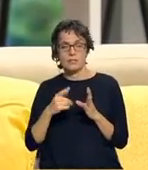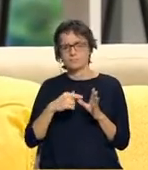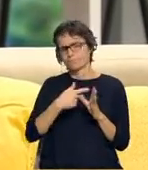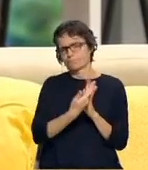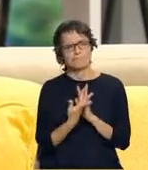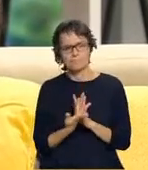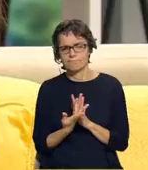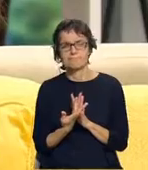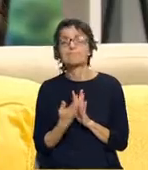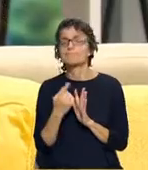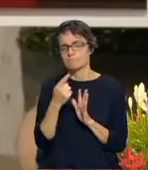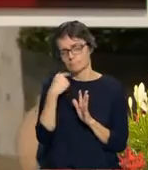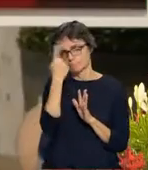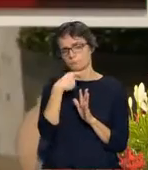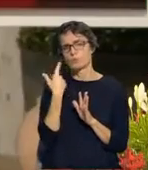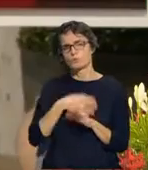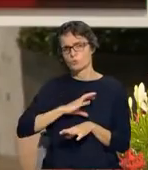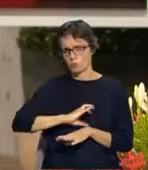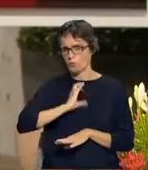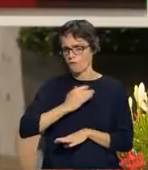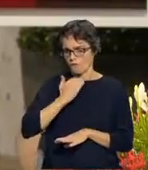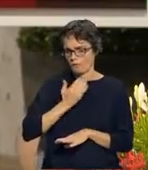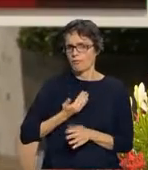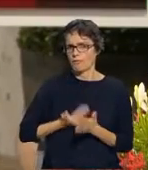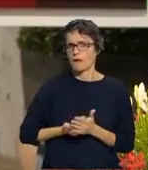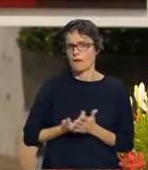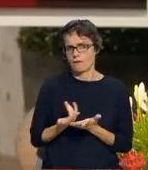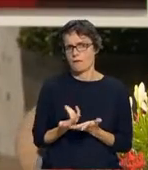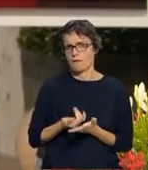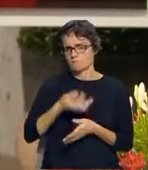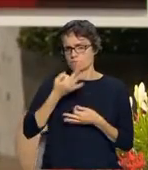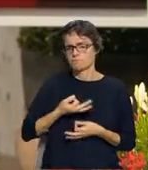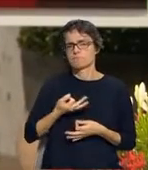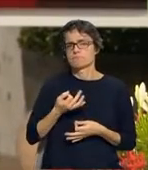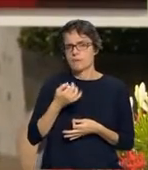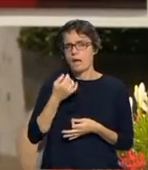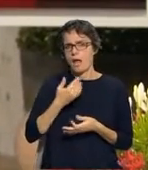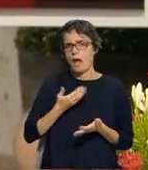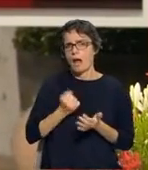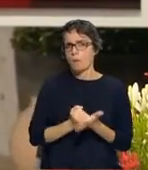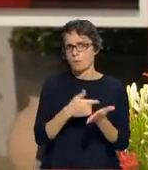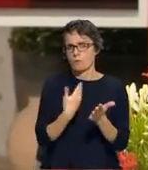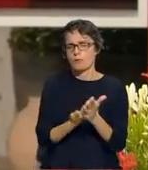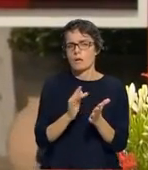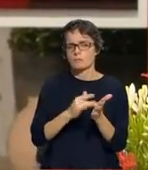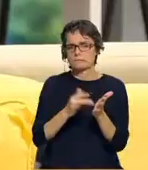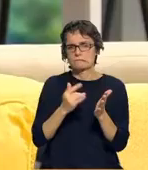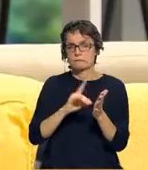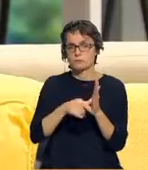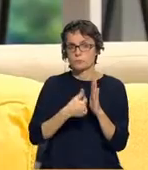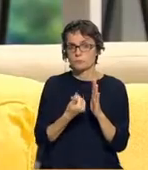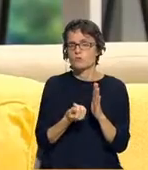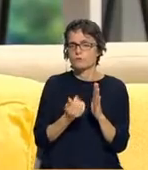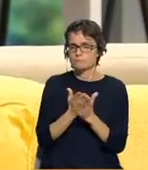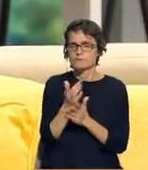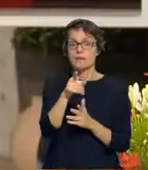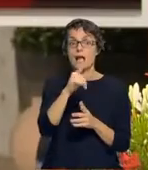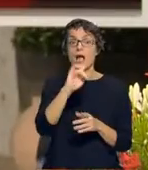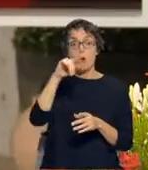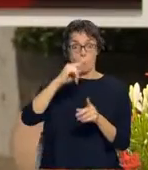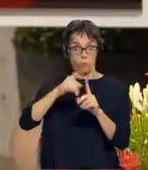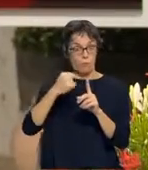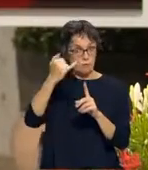de facto que são Exatamente. Muito credíveis e que ajudam a levar Exatamente. Este livro e esta ideia mais longe. Para o ano convidamos a Tânia novamente. Novamente, com Exatamente.